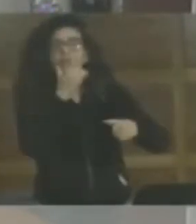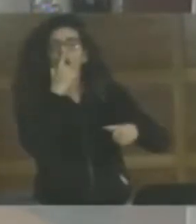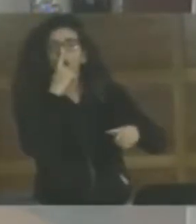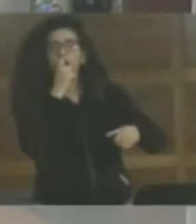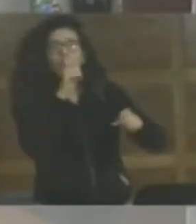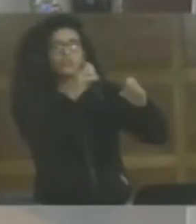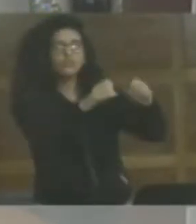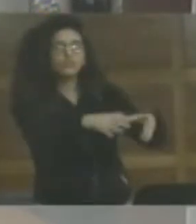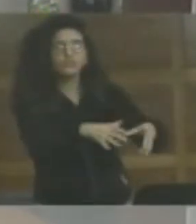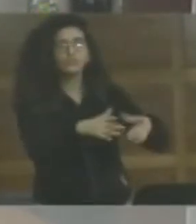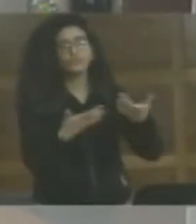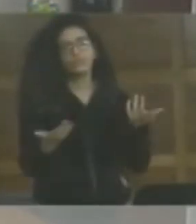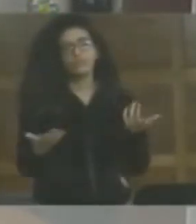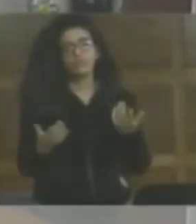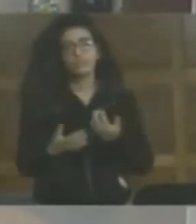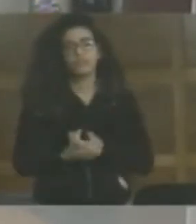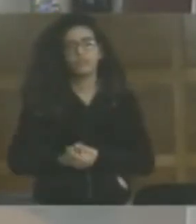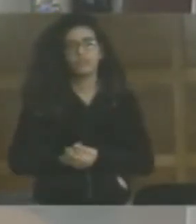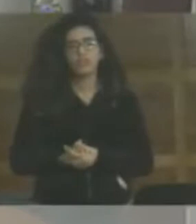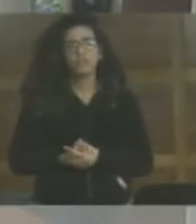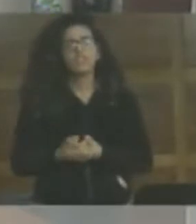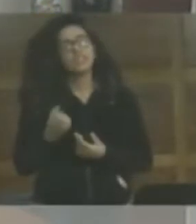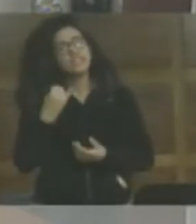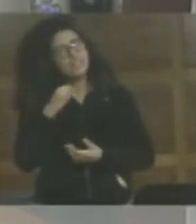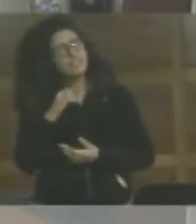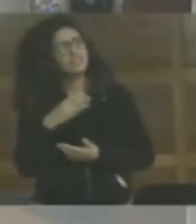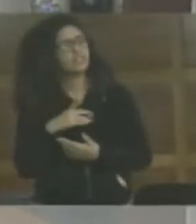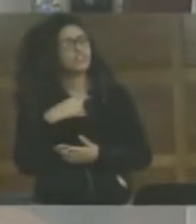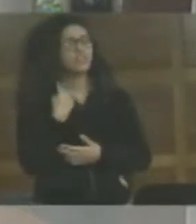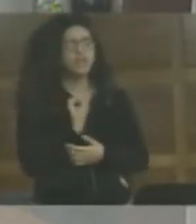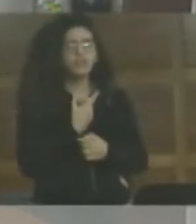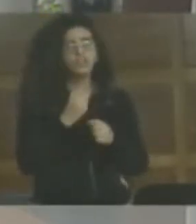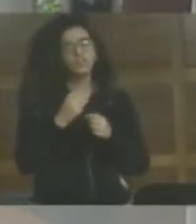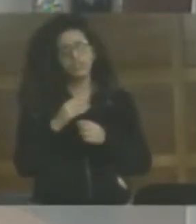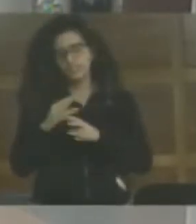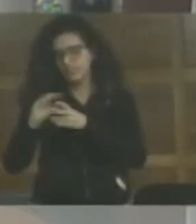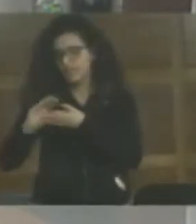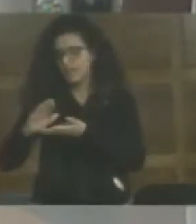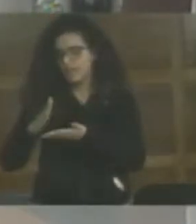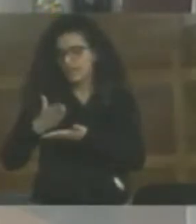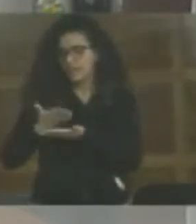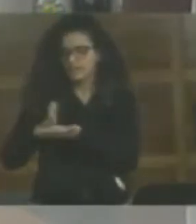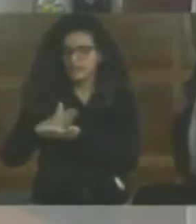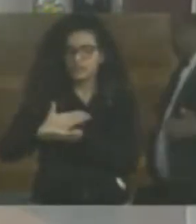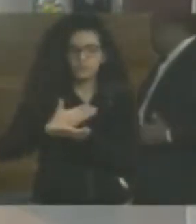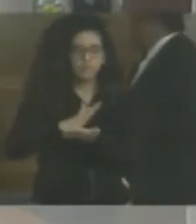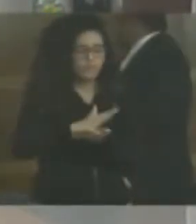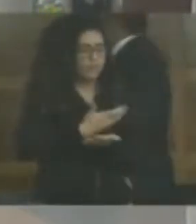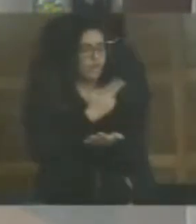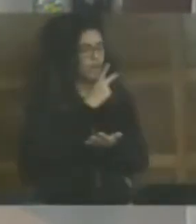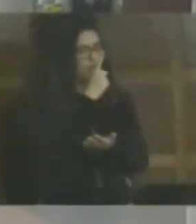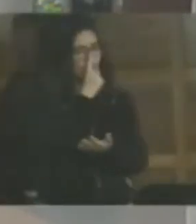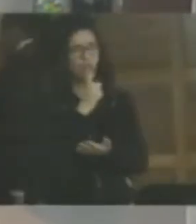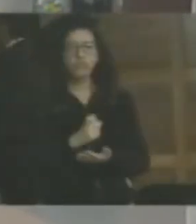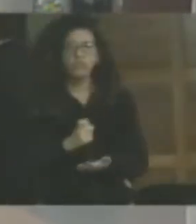se nós começar pela gente, fazer a reciclagem, separar o lixo. Entendeu? Isso aí é uma